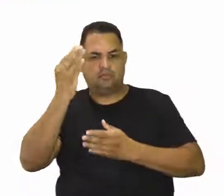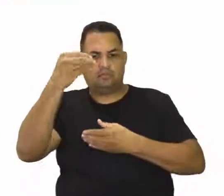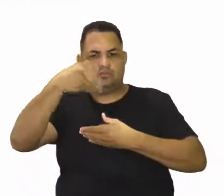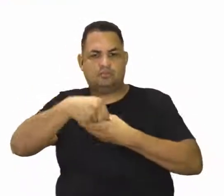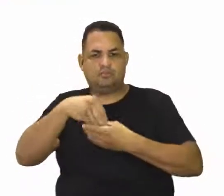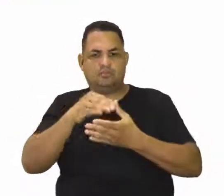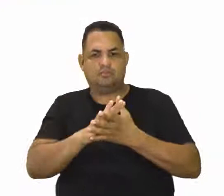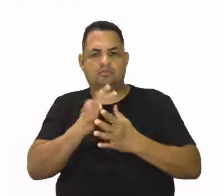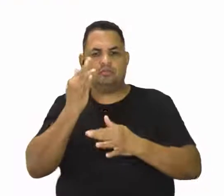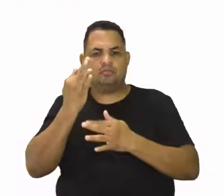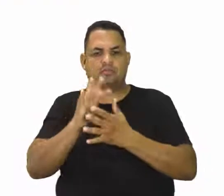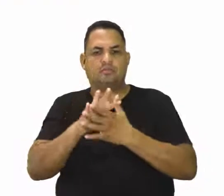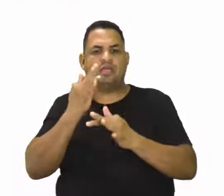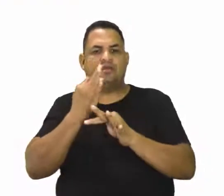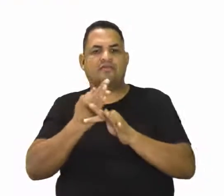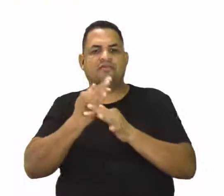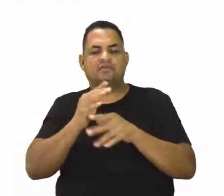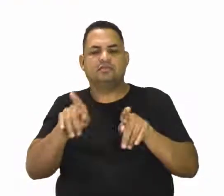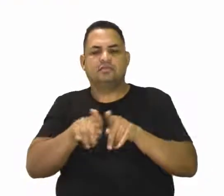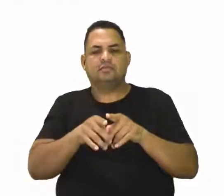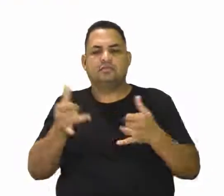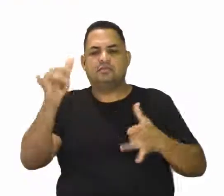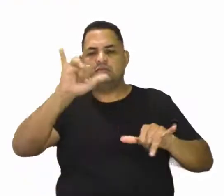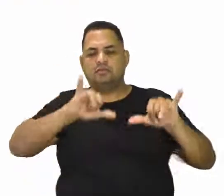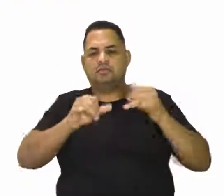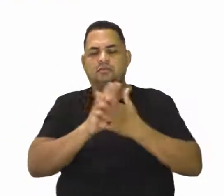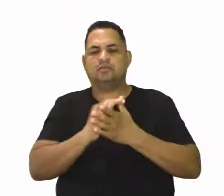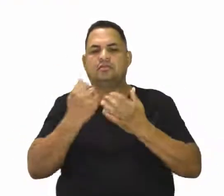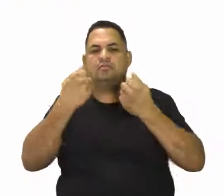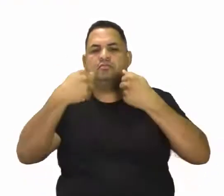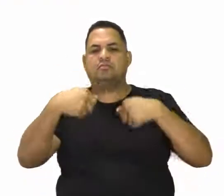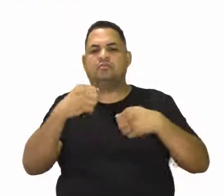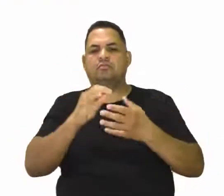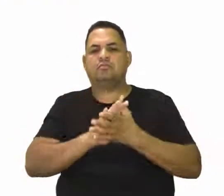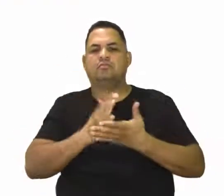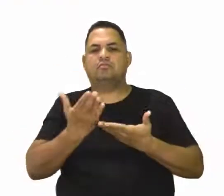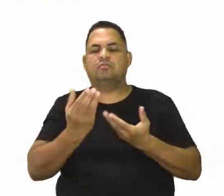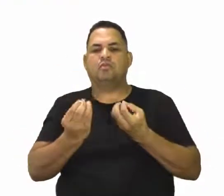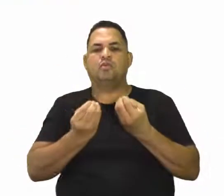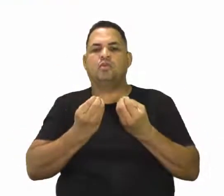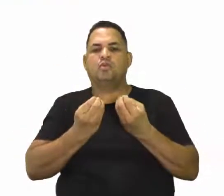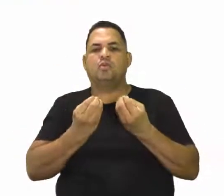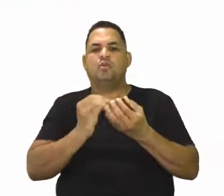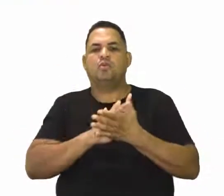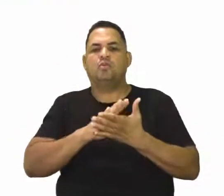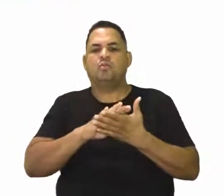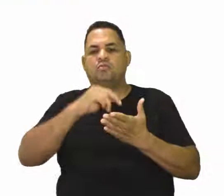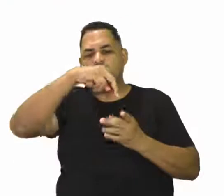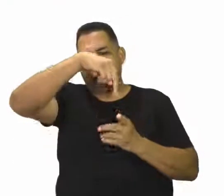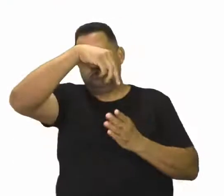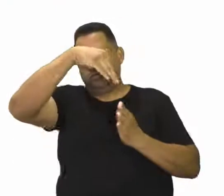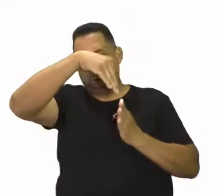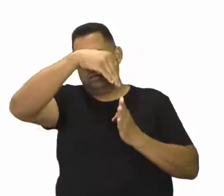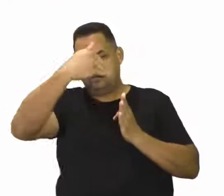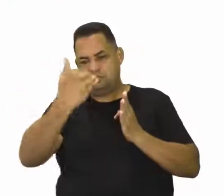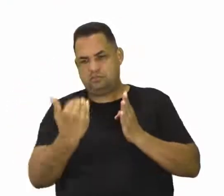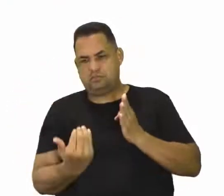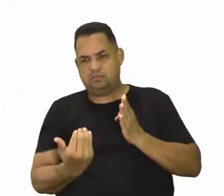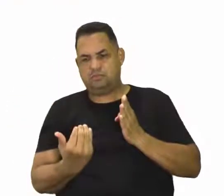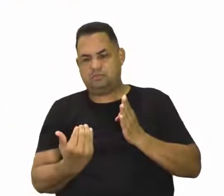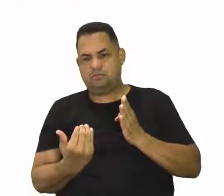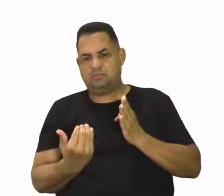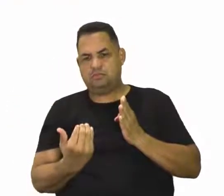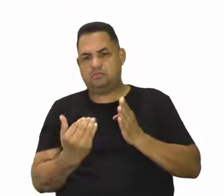dentro da física e dentro da química que pode ser trabalhado da forma como tomou para